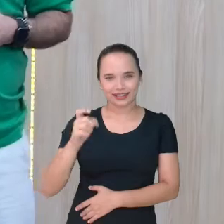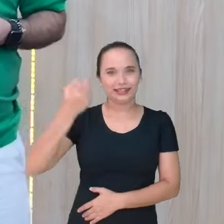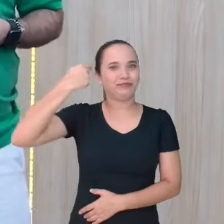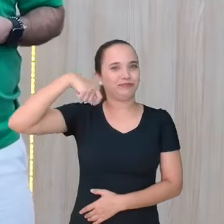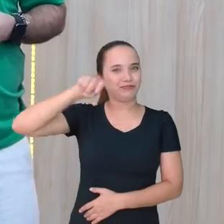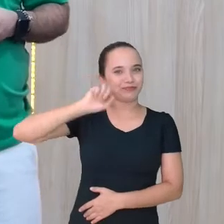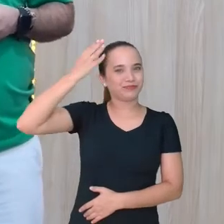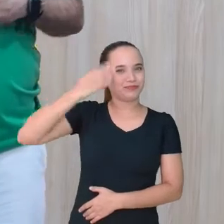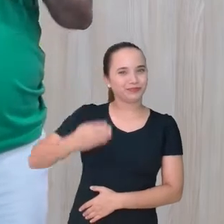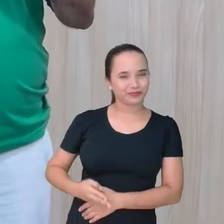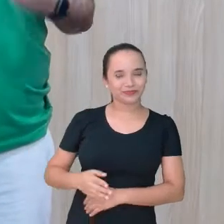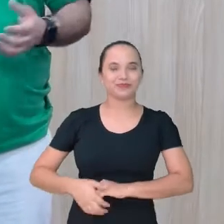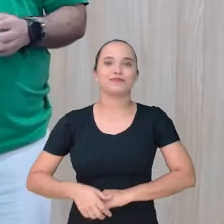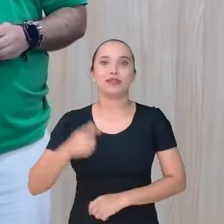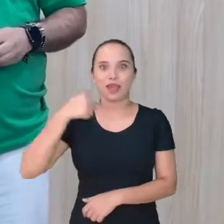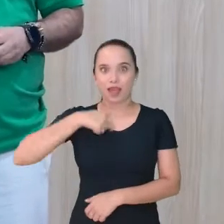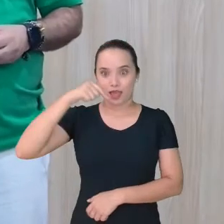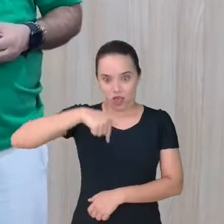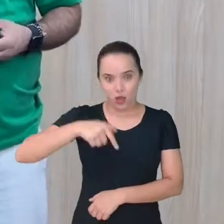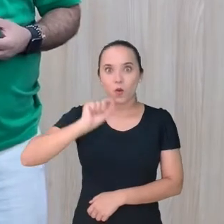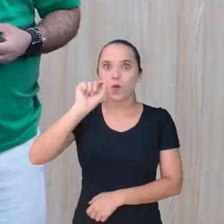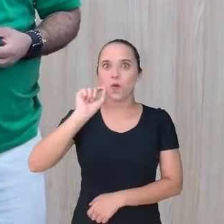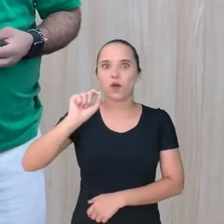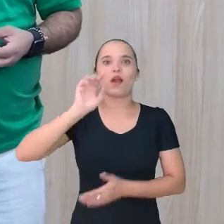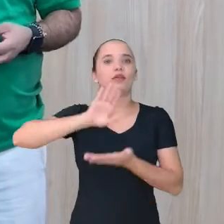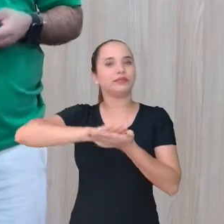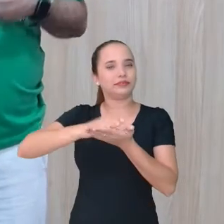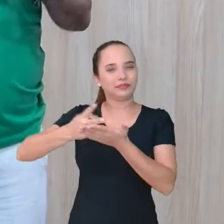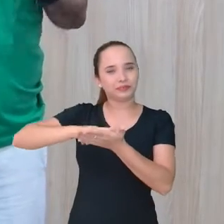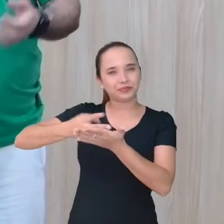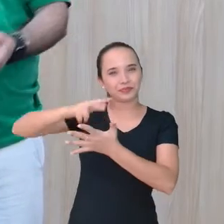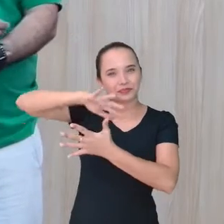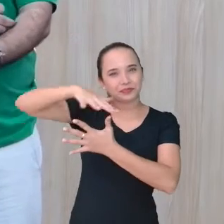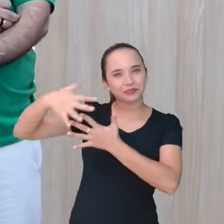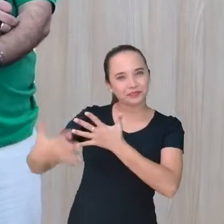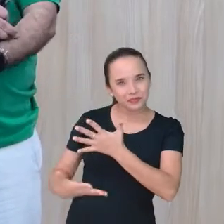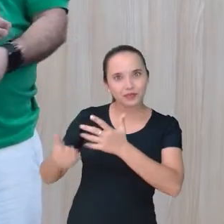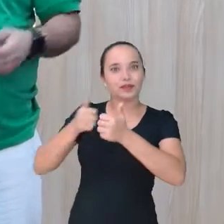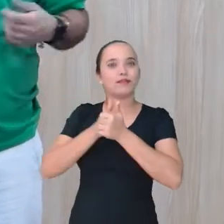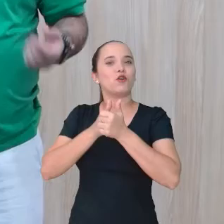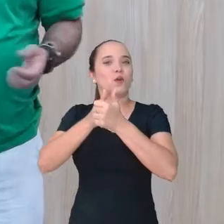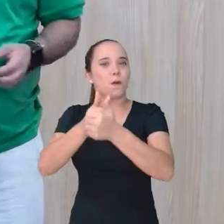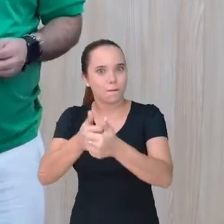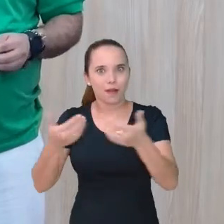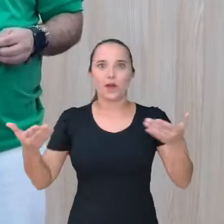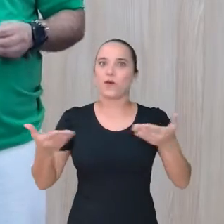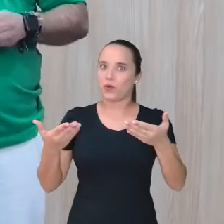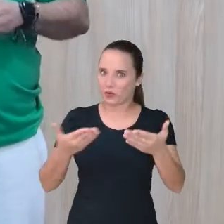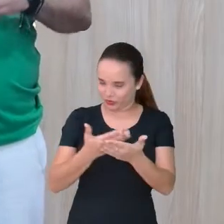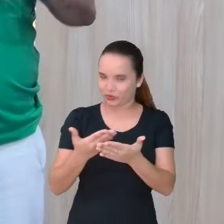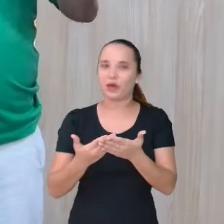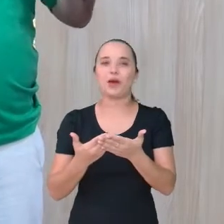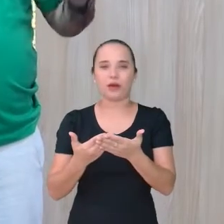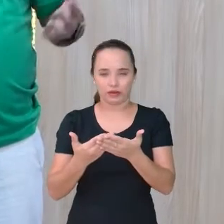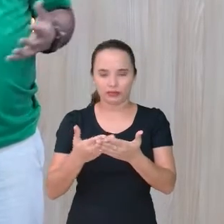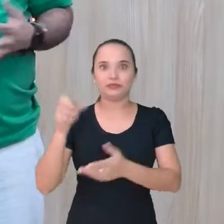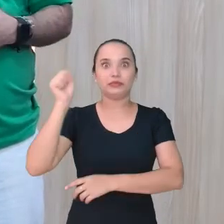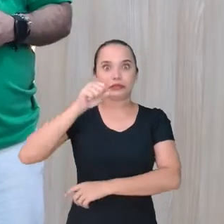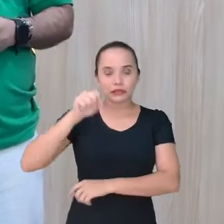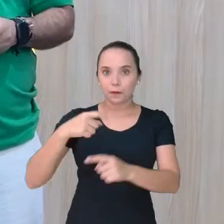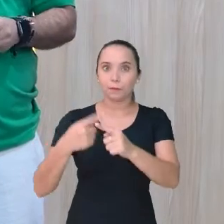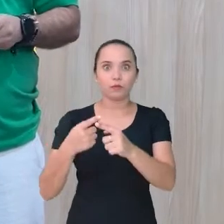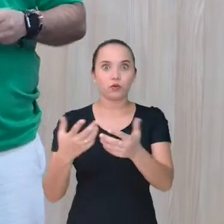Brielle, ela é a nossa intérprete de Libras, né, que vai nos acompanhar na aula de hoje, porque aqui a